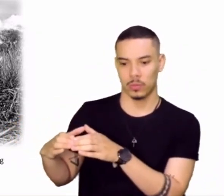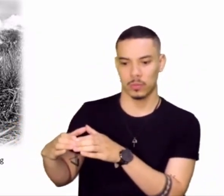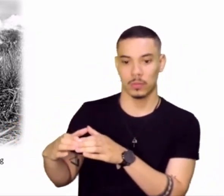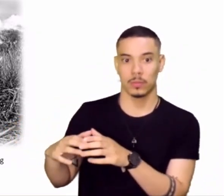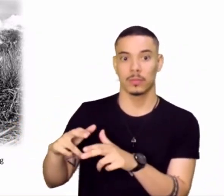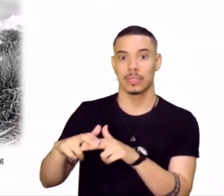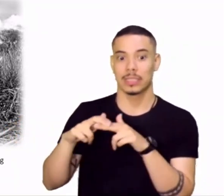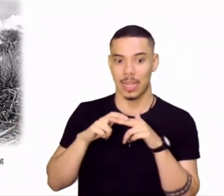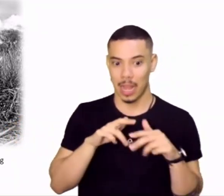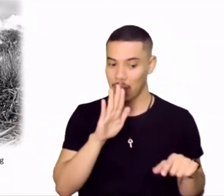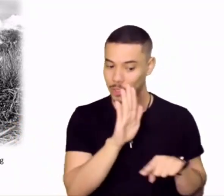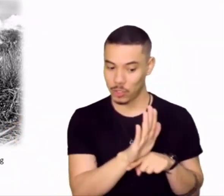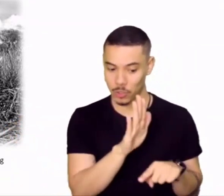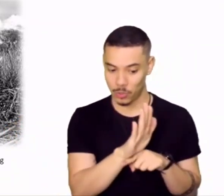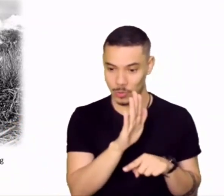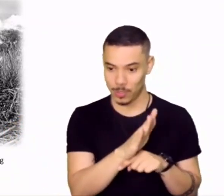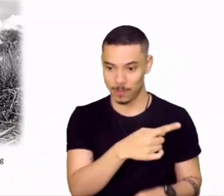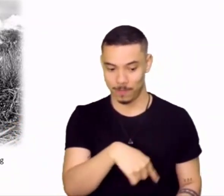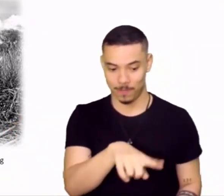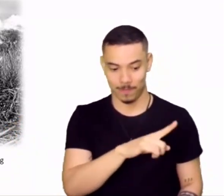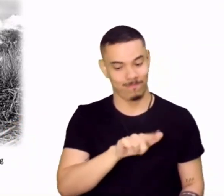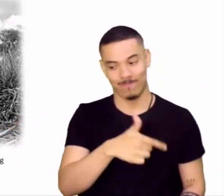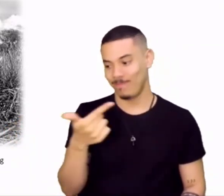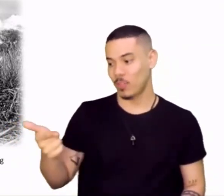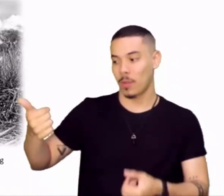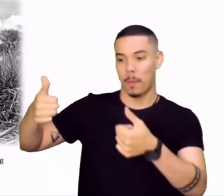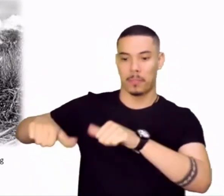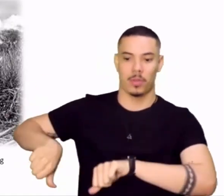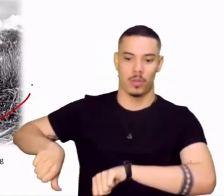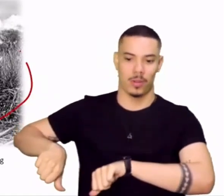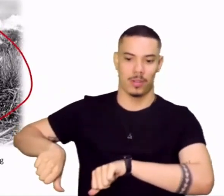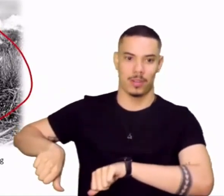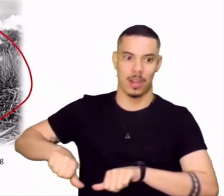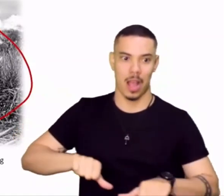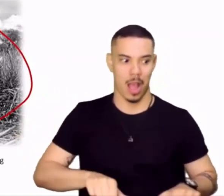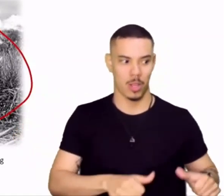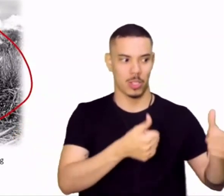se ajuda uma parte, as outras pioram.